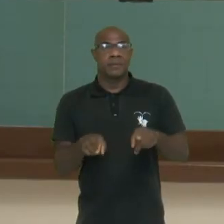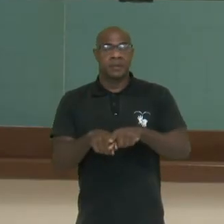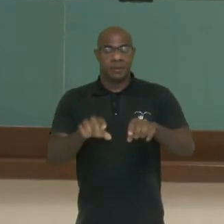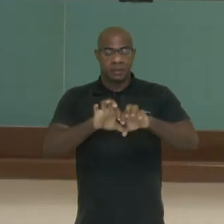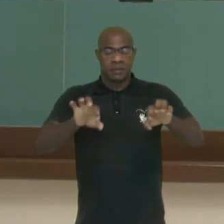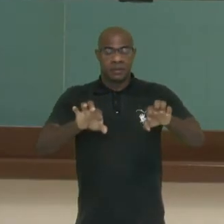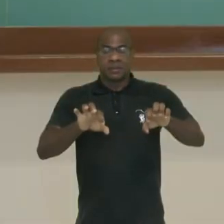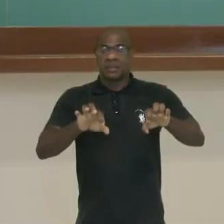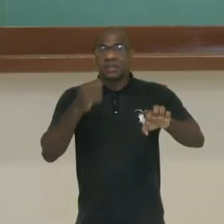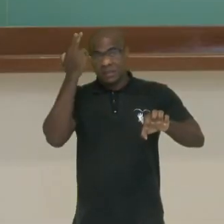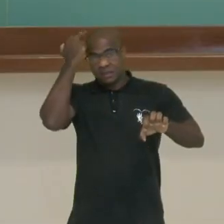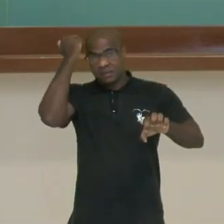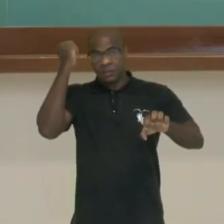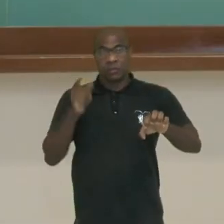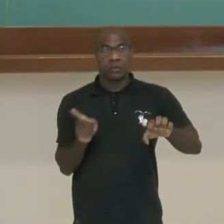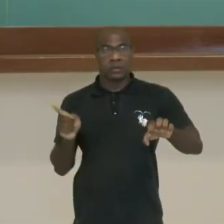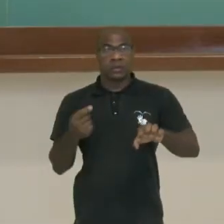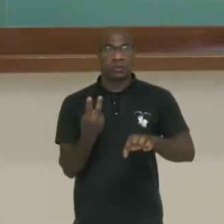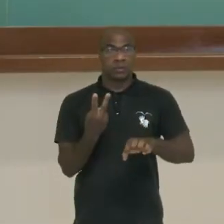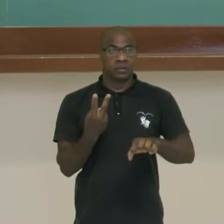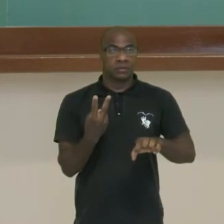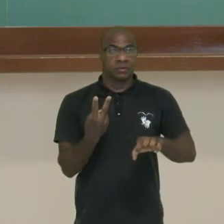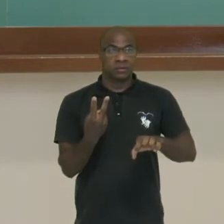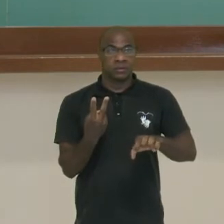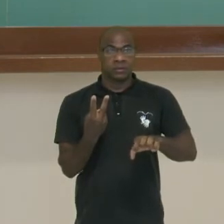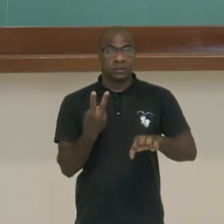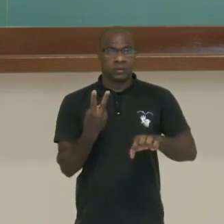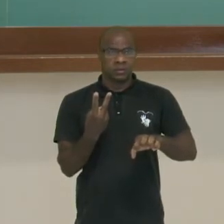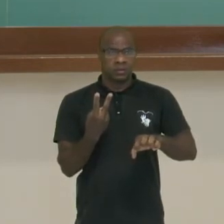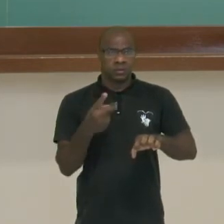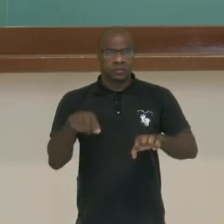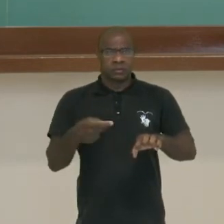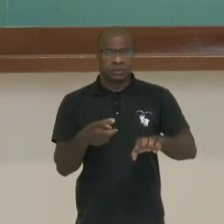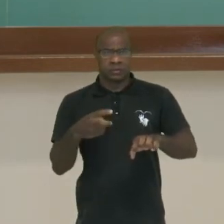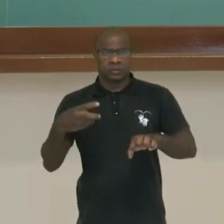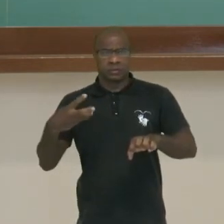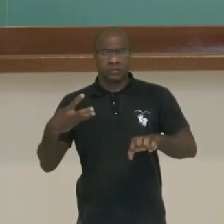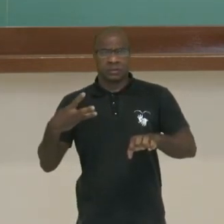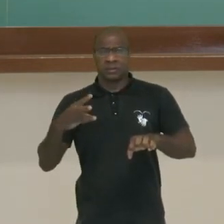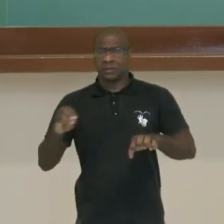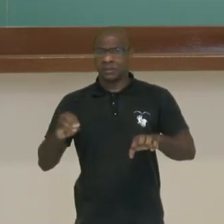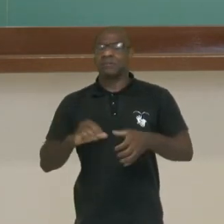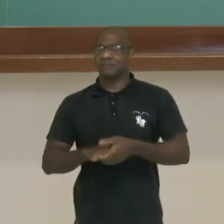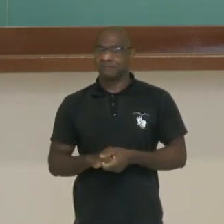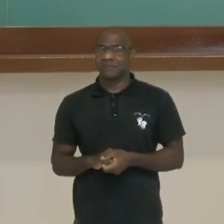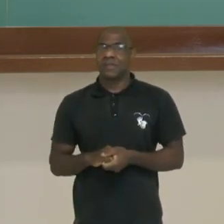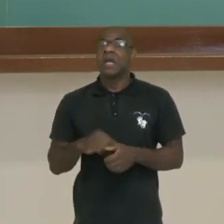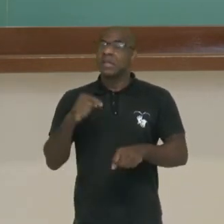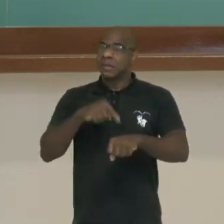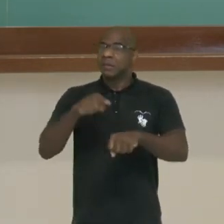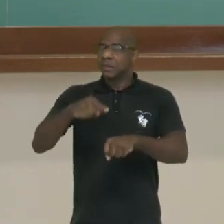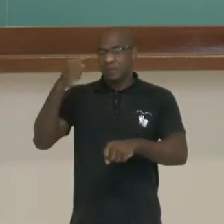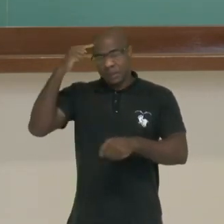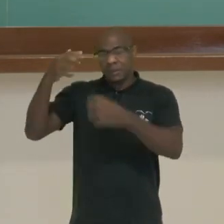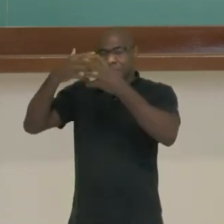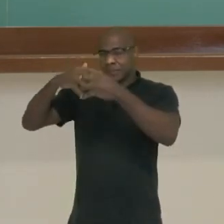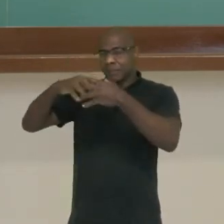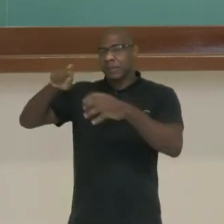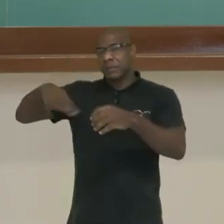cenoura? Então agora vamos ver quanto que ela vai gastar aí para fazer essa jantinha, né, com bastante legumes. Tempinho para vocês.